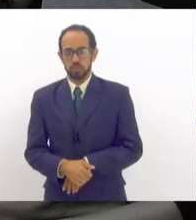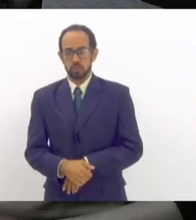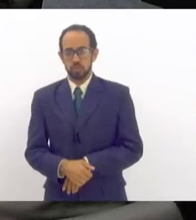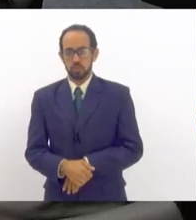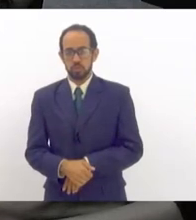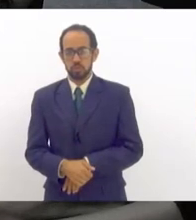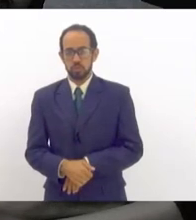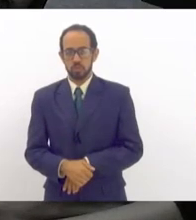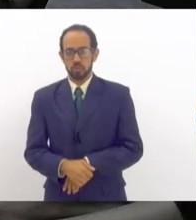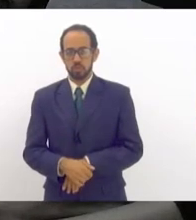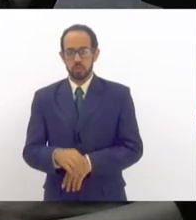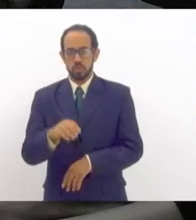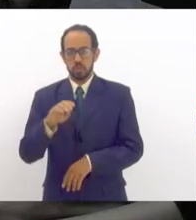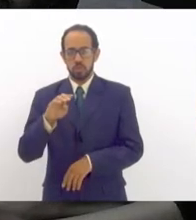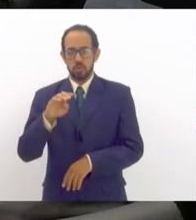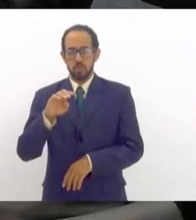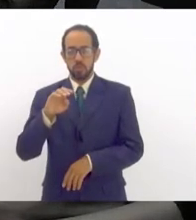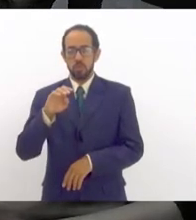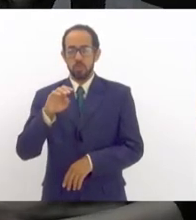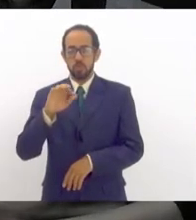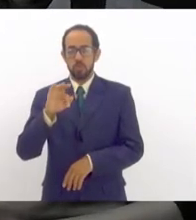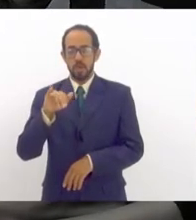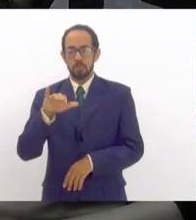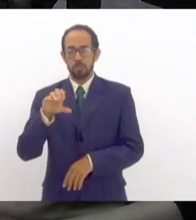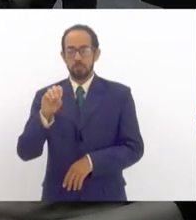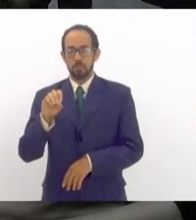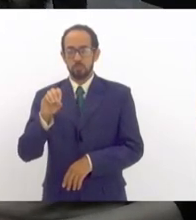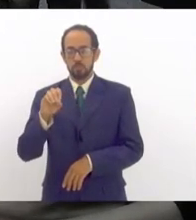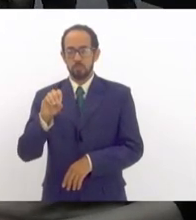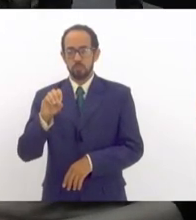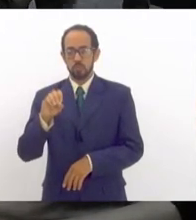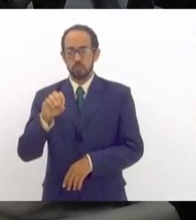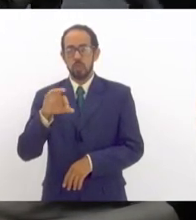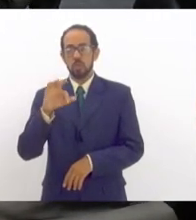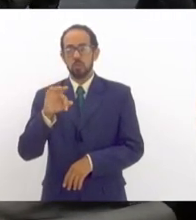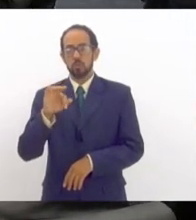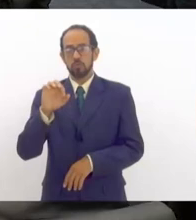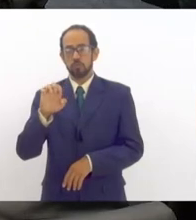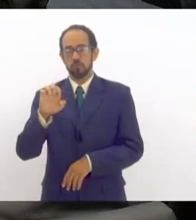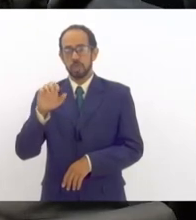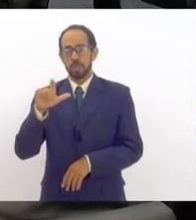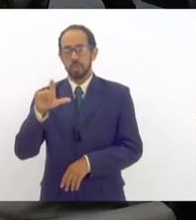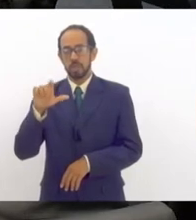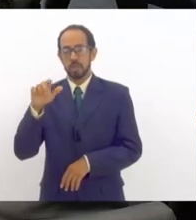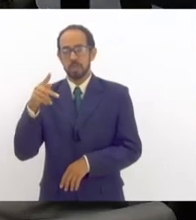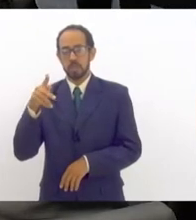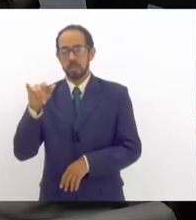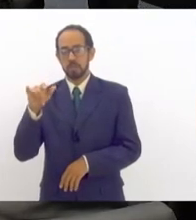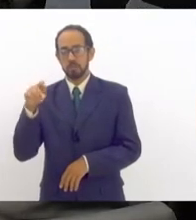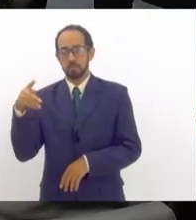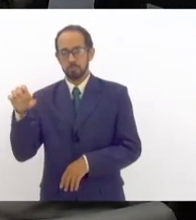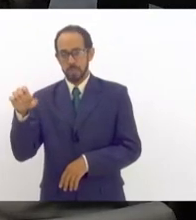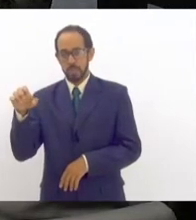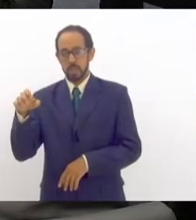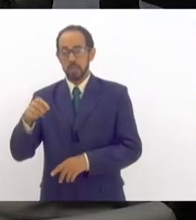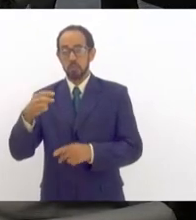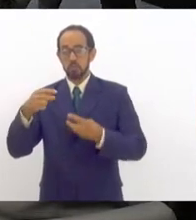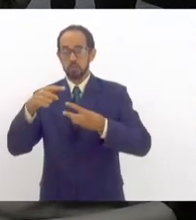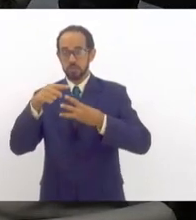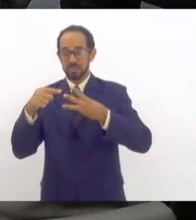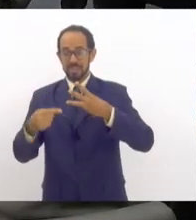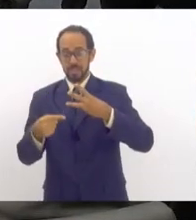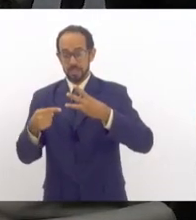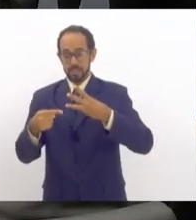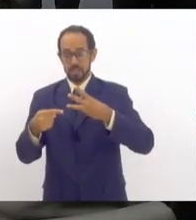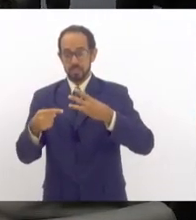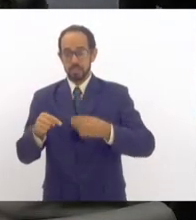Fábio Silva Felipe Alves Felipe Soares Felipe pobel